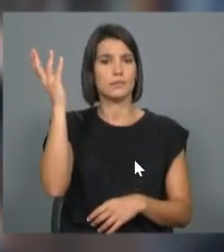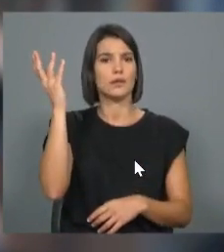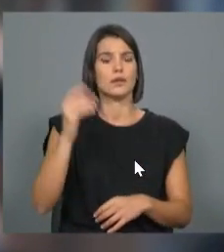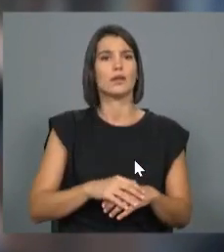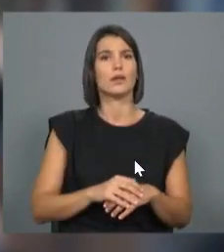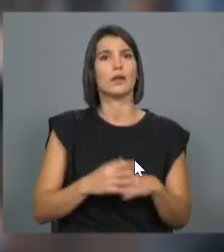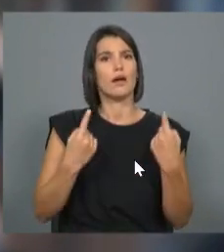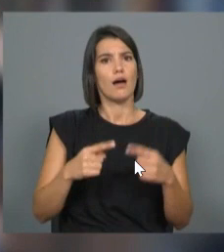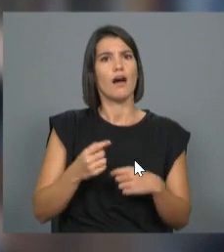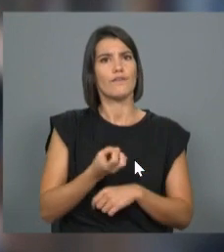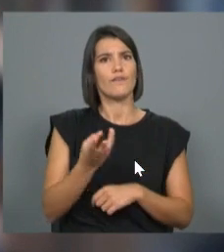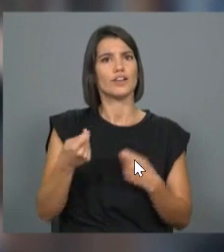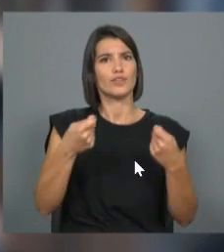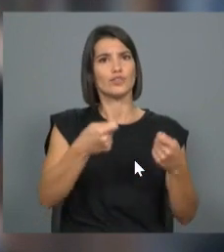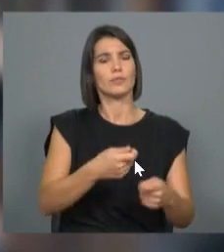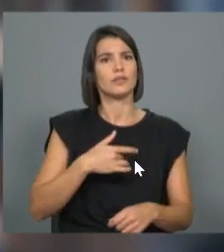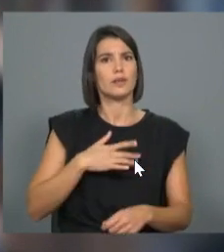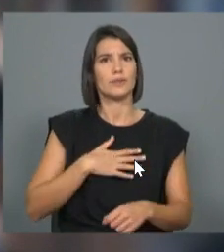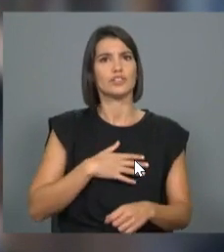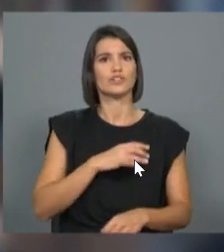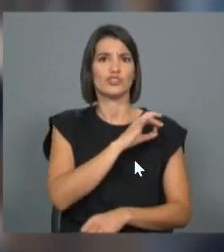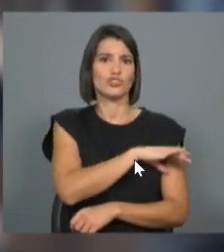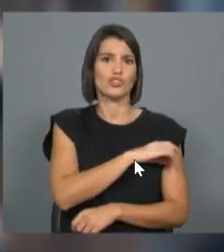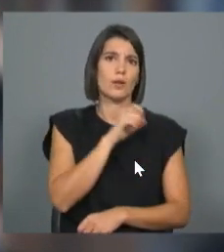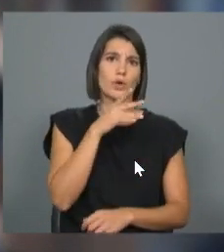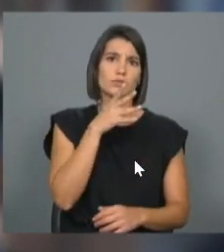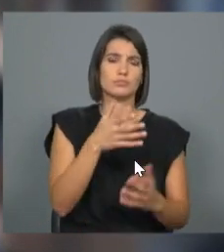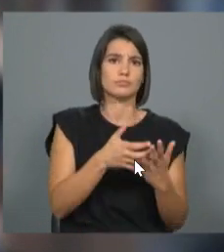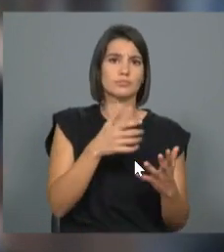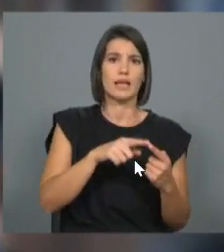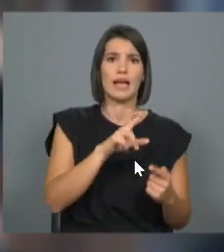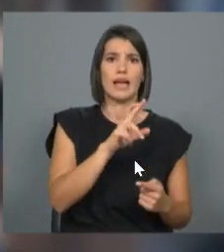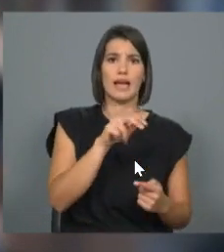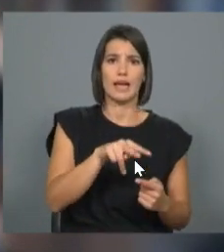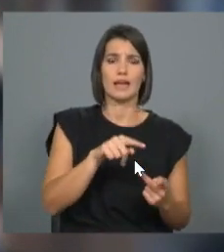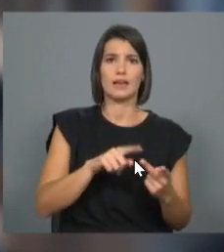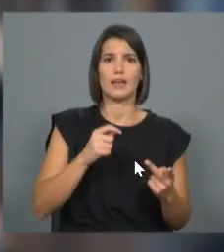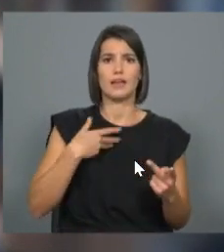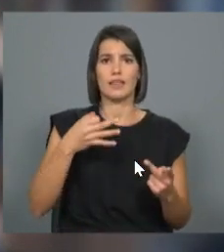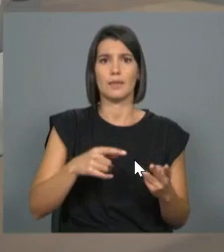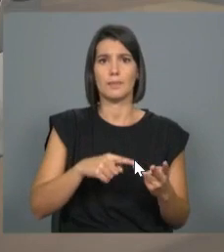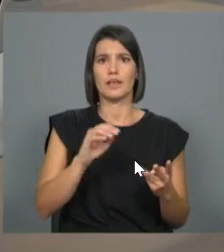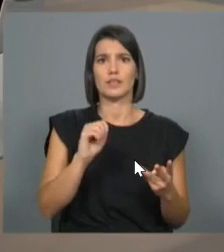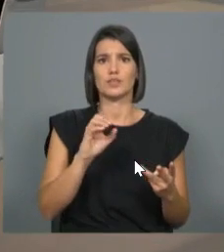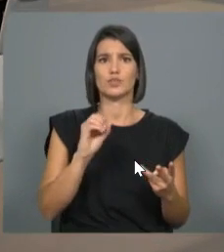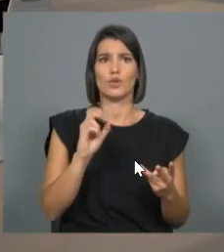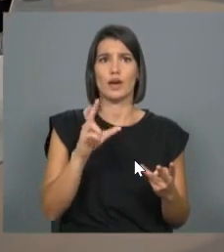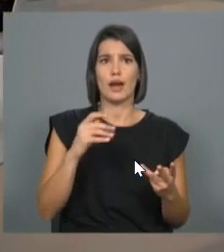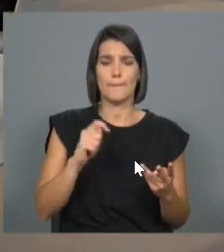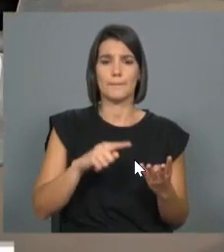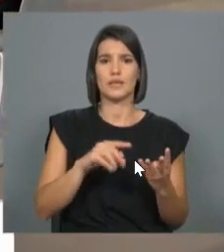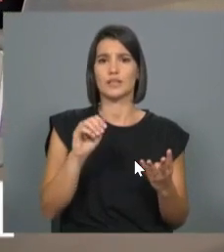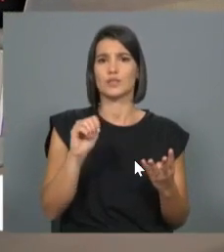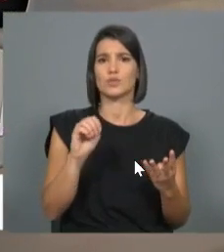Existem vários investimentos de empresas portuguesas no Chile. Posso destacar desde já a REN, a EDP, a SOGRAP, a SUGAL,